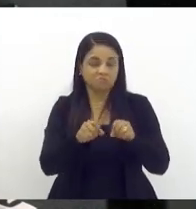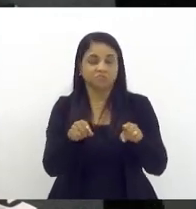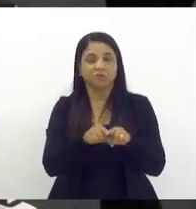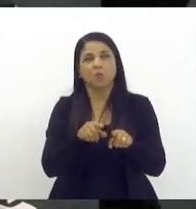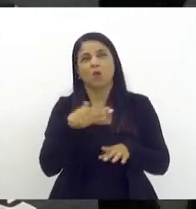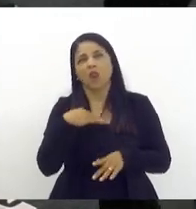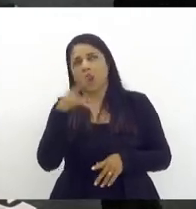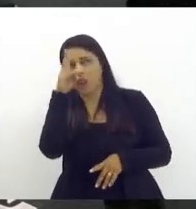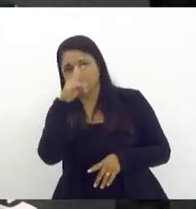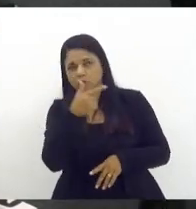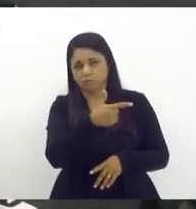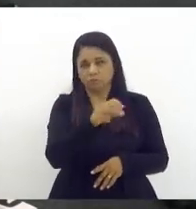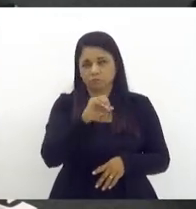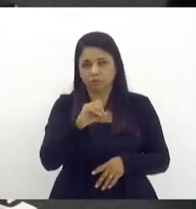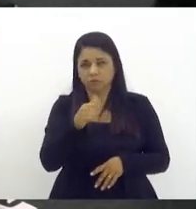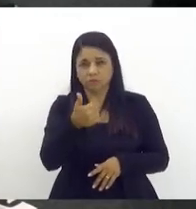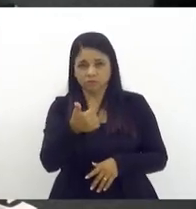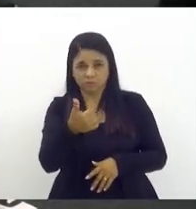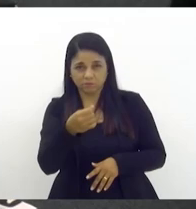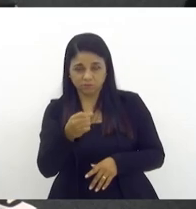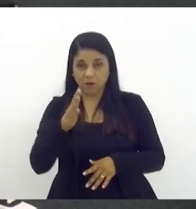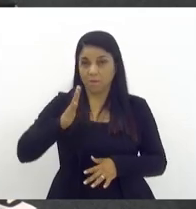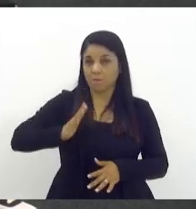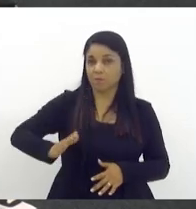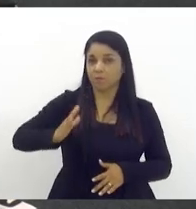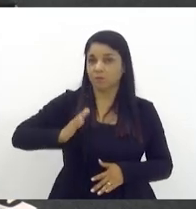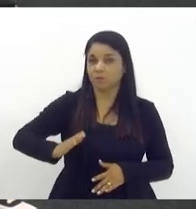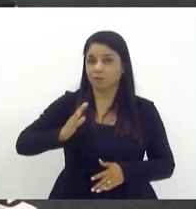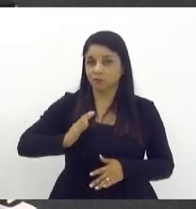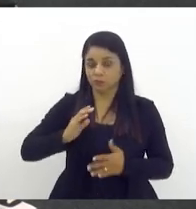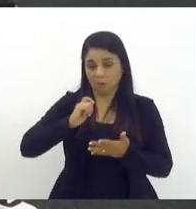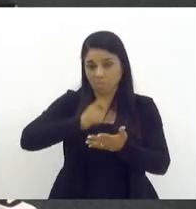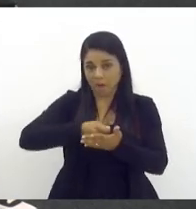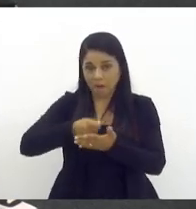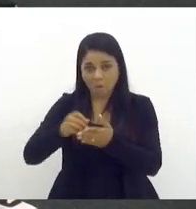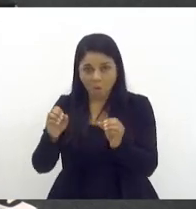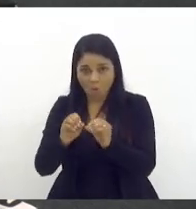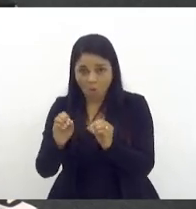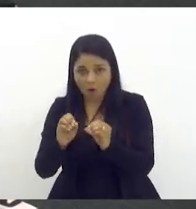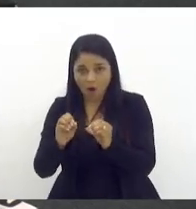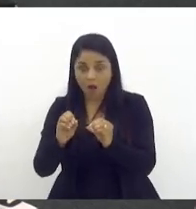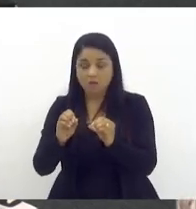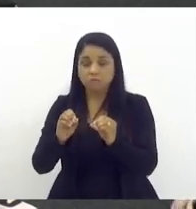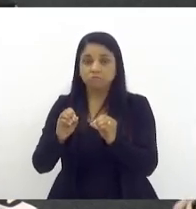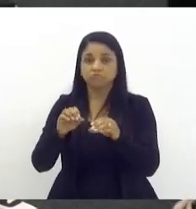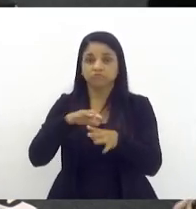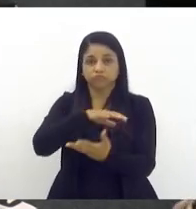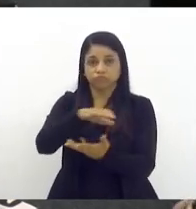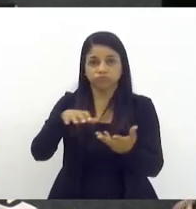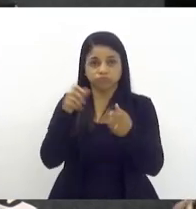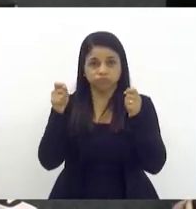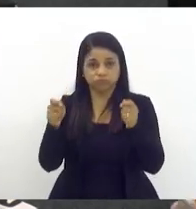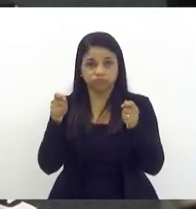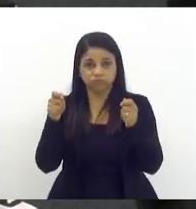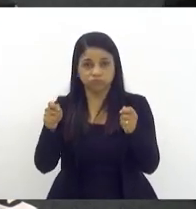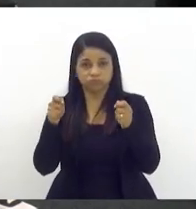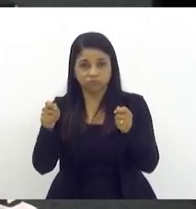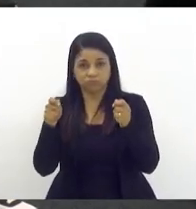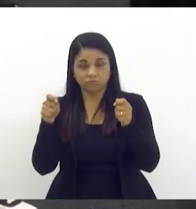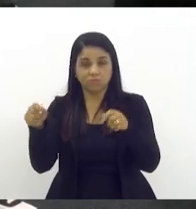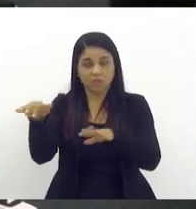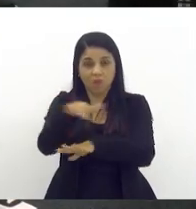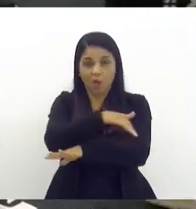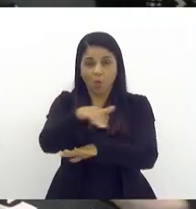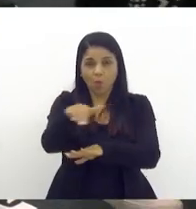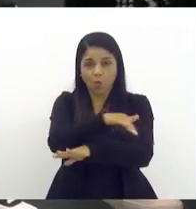2016, quando os bolsistas da UERJ deixaram de ser pagos e fizeram uma mobilização lá nas